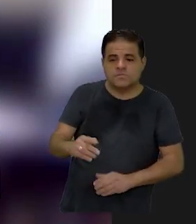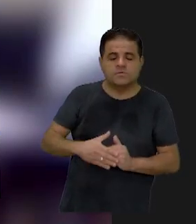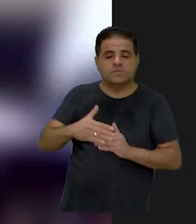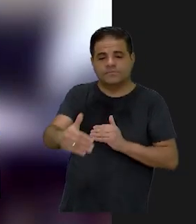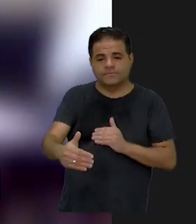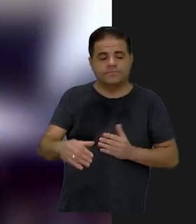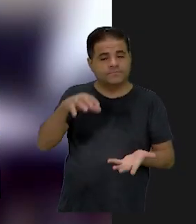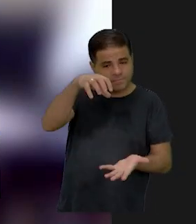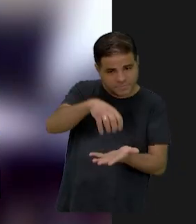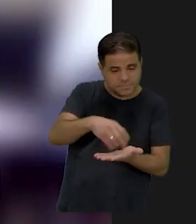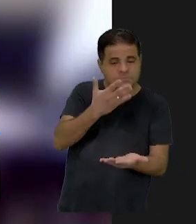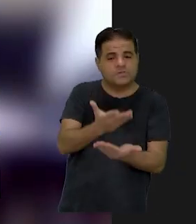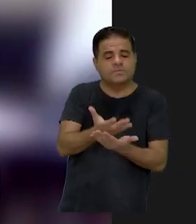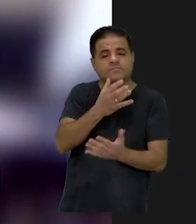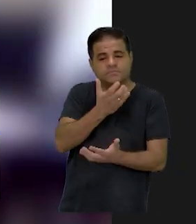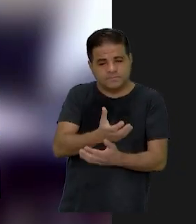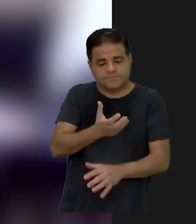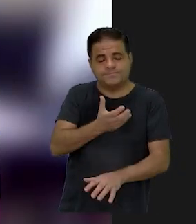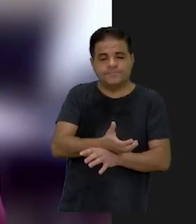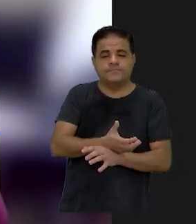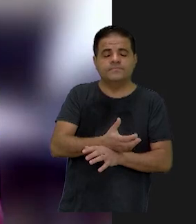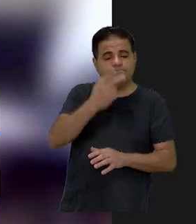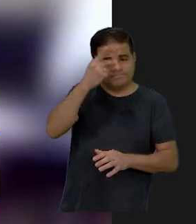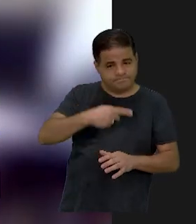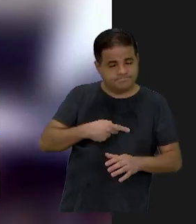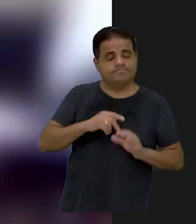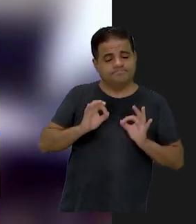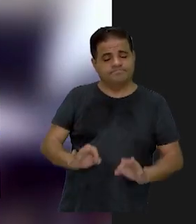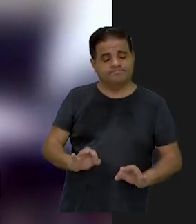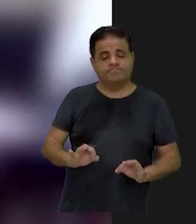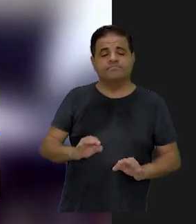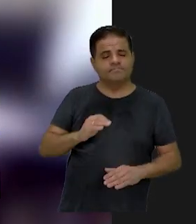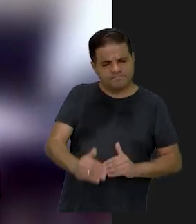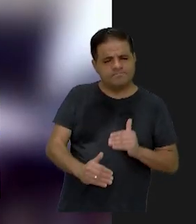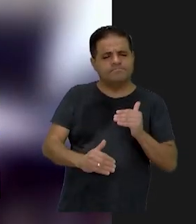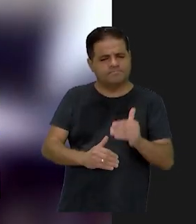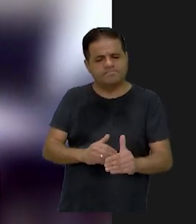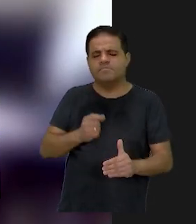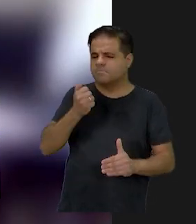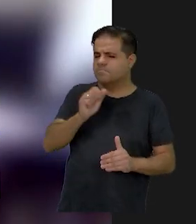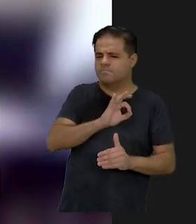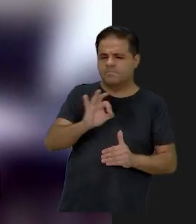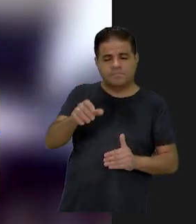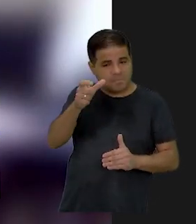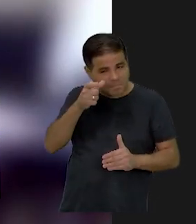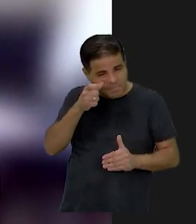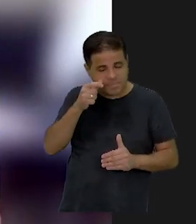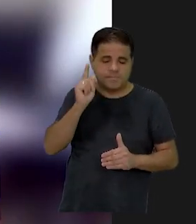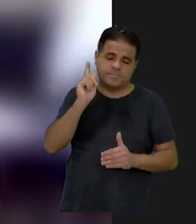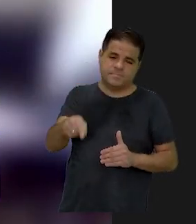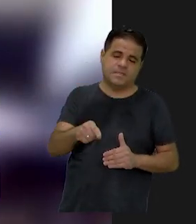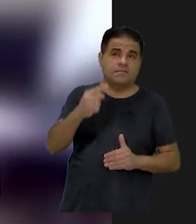aperfeiçoando, dizendo o que ele concorda, o que ele precisa colocar a mais nessa